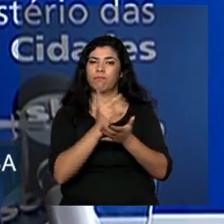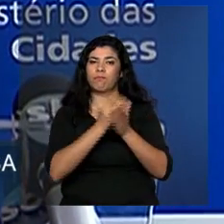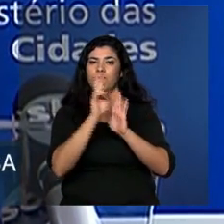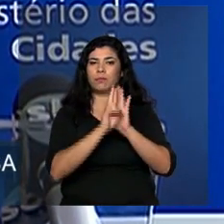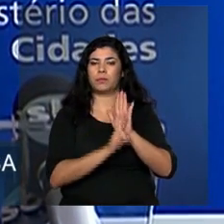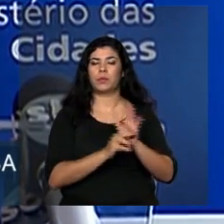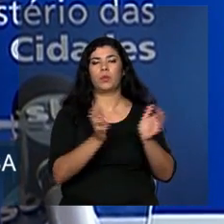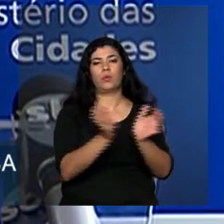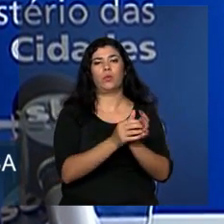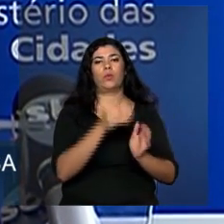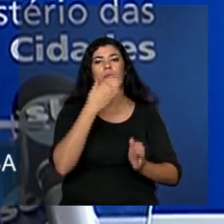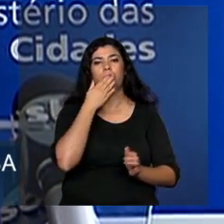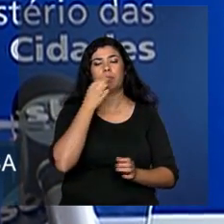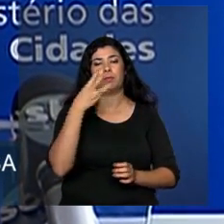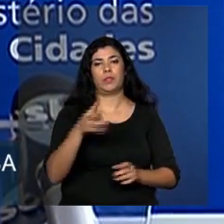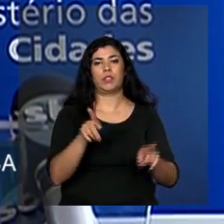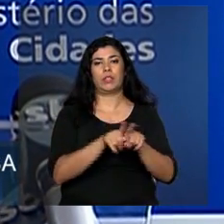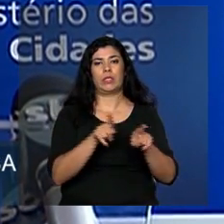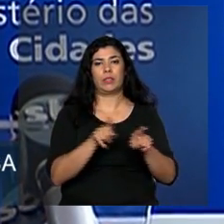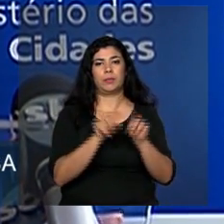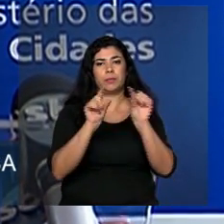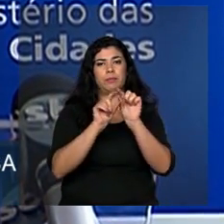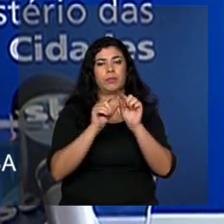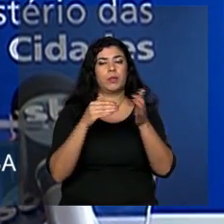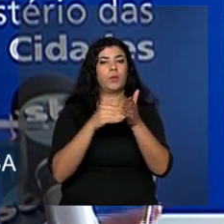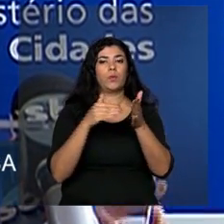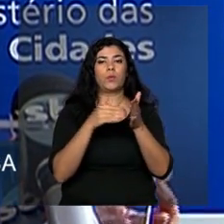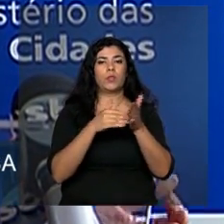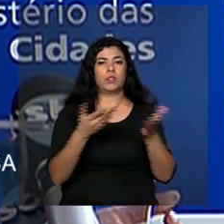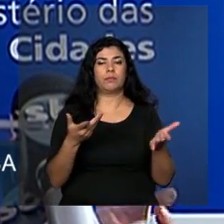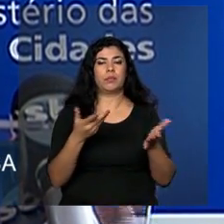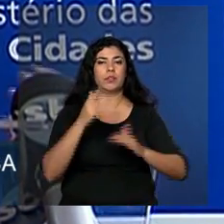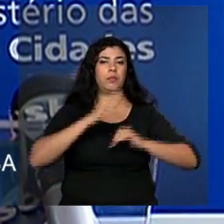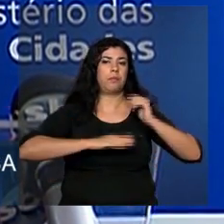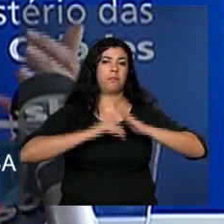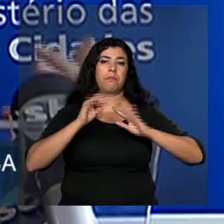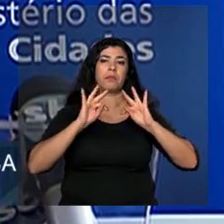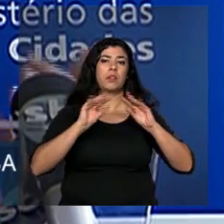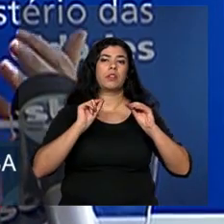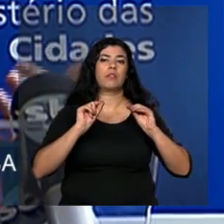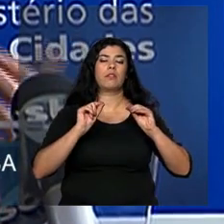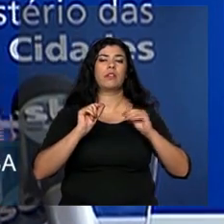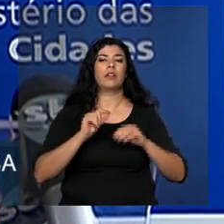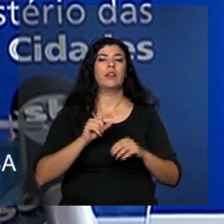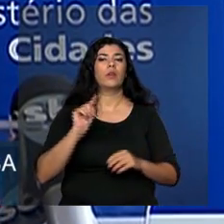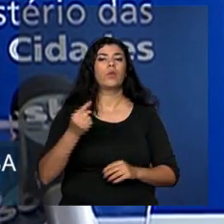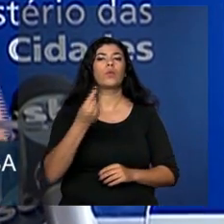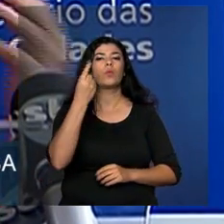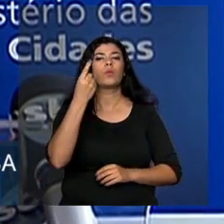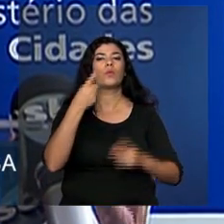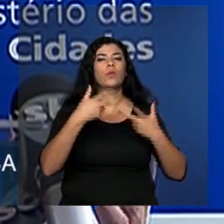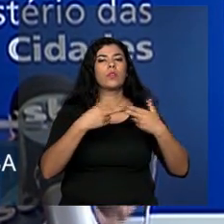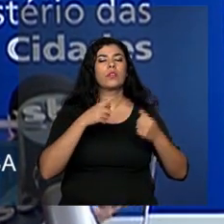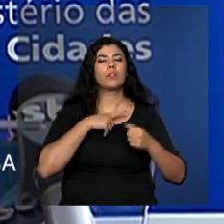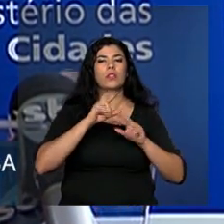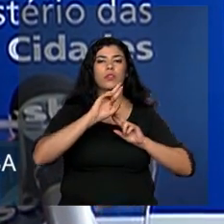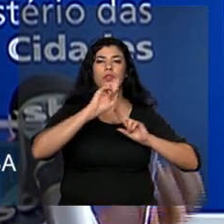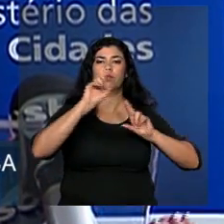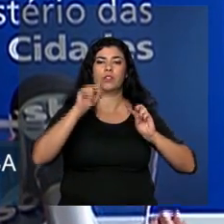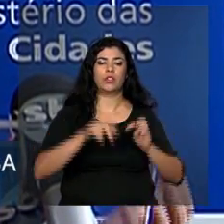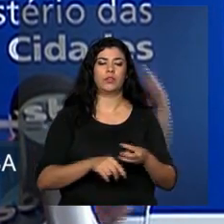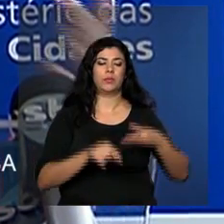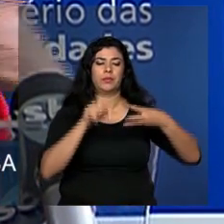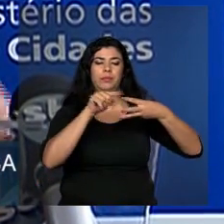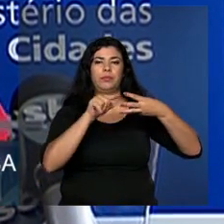E na faixa 3, que é a faixa que praticamente a única coisa que a gente tem de diferente